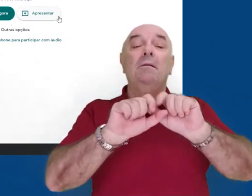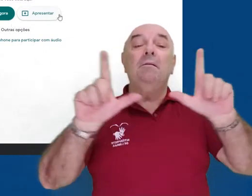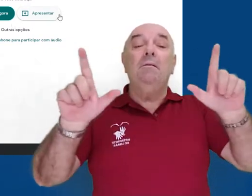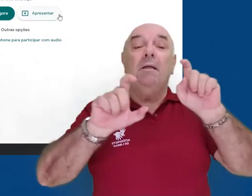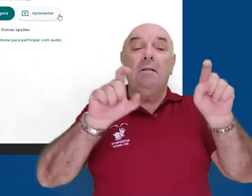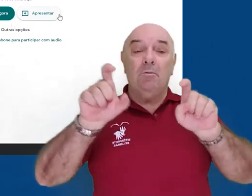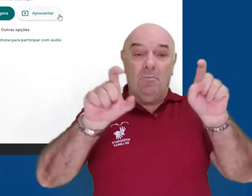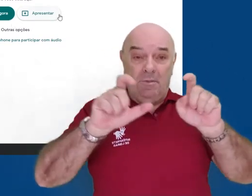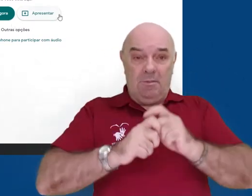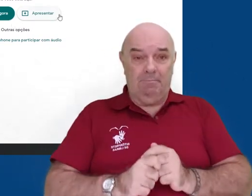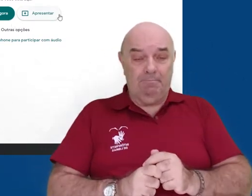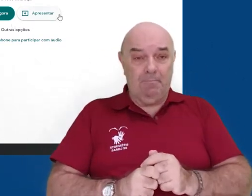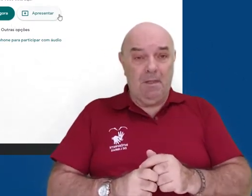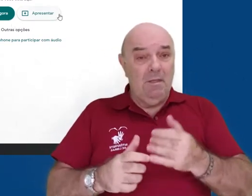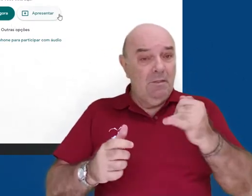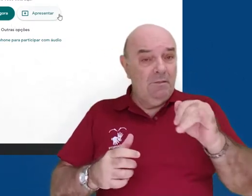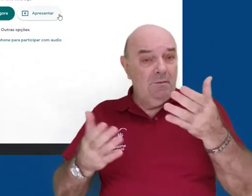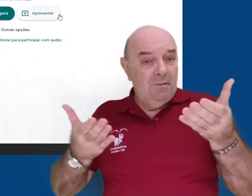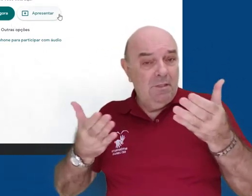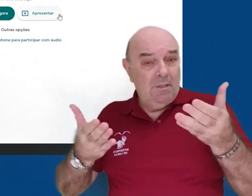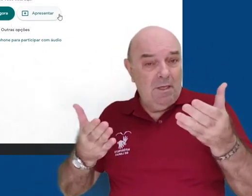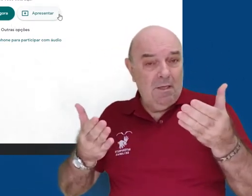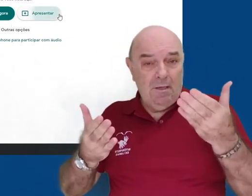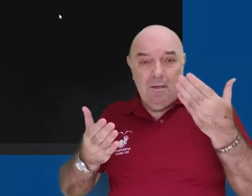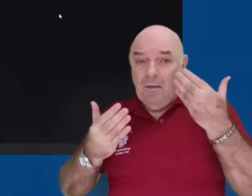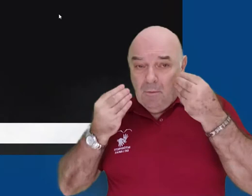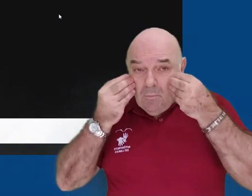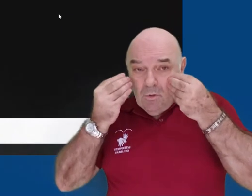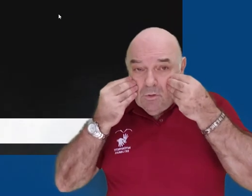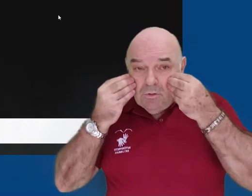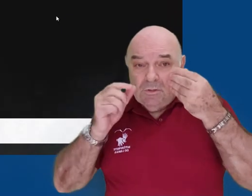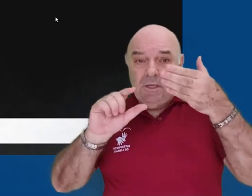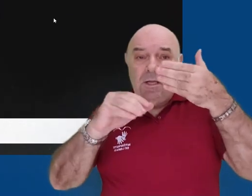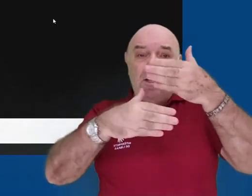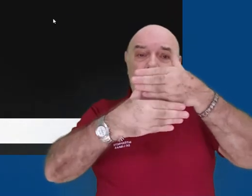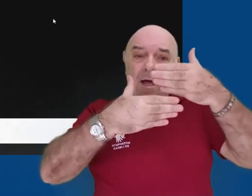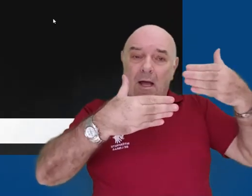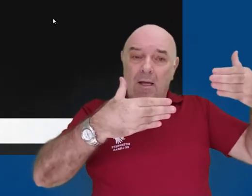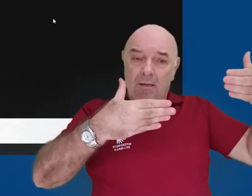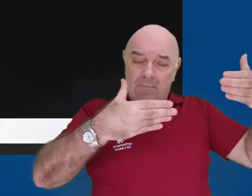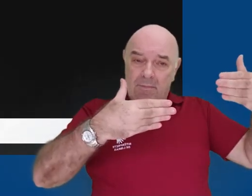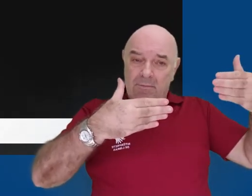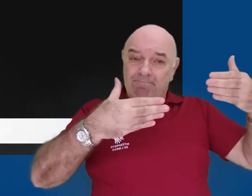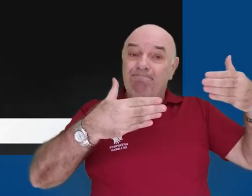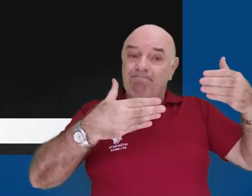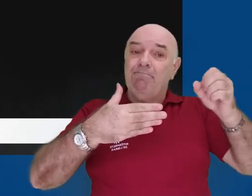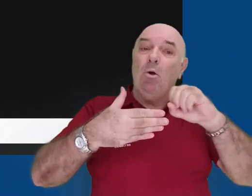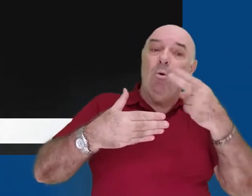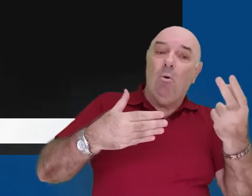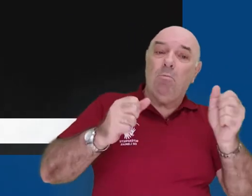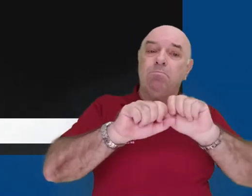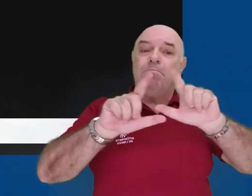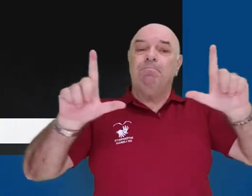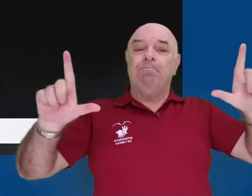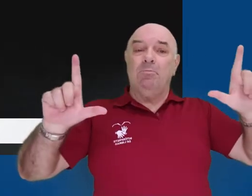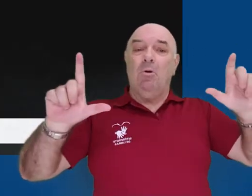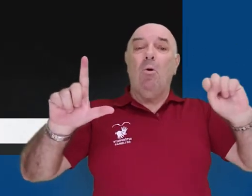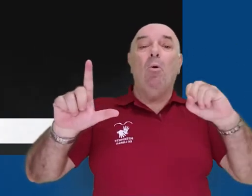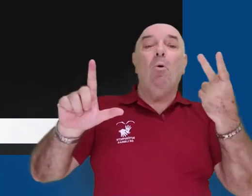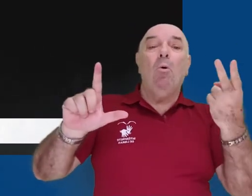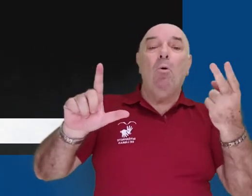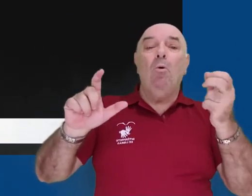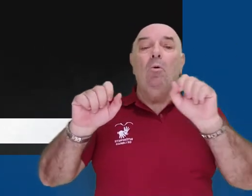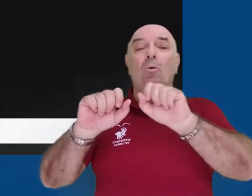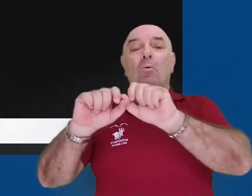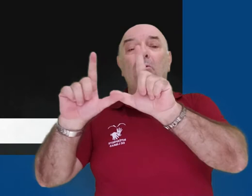Apresentar, podemos escolher se vamos apresentar uma aba do nosso navegador, a tela inteira ou